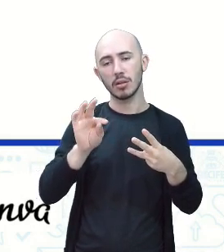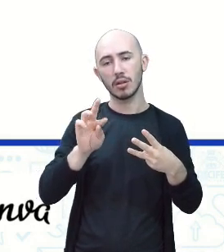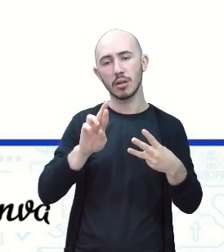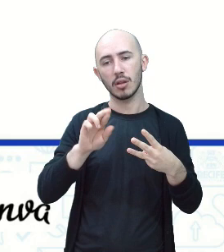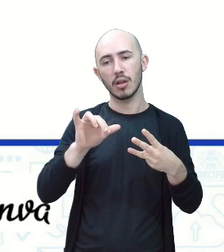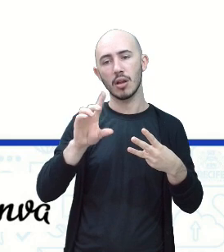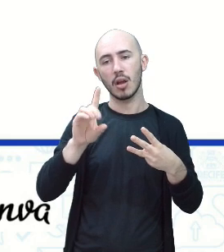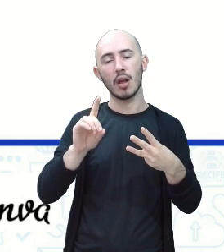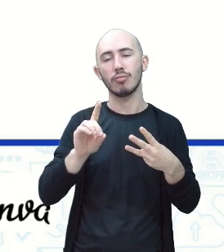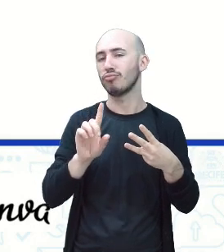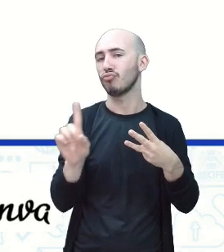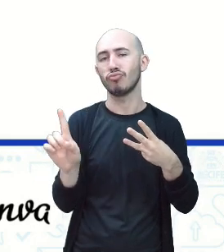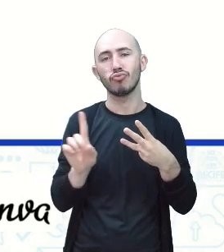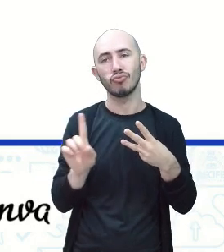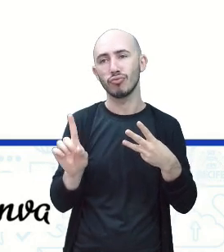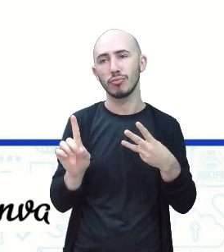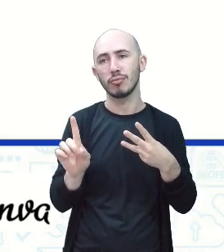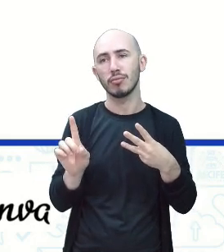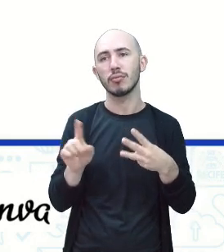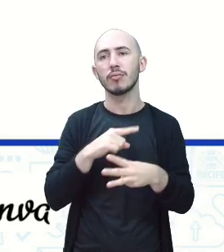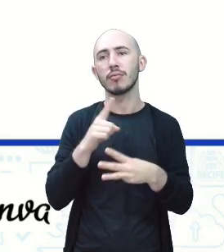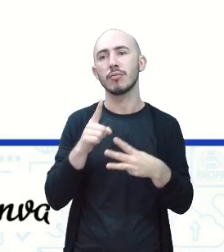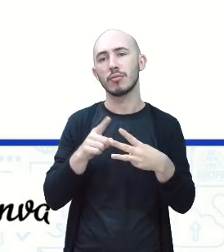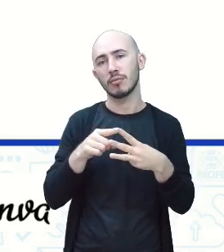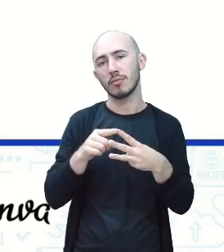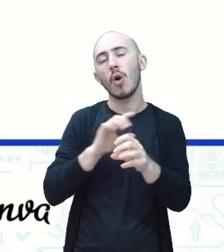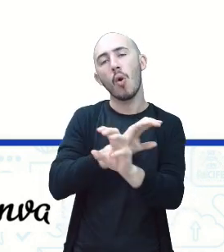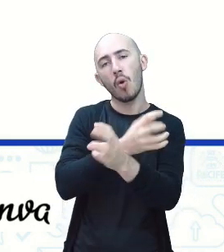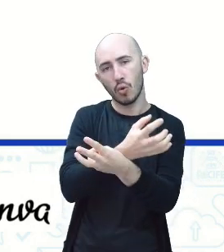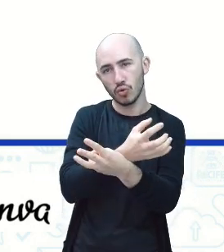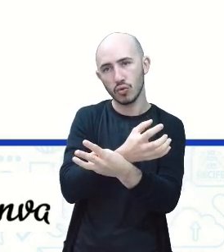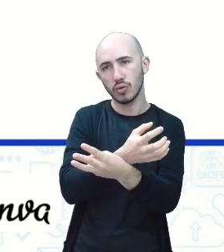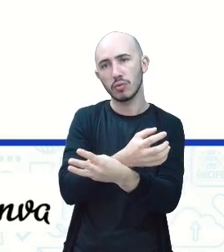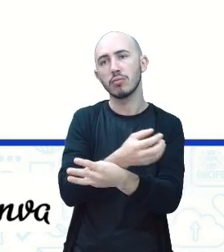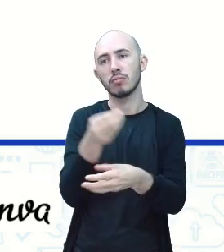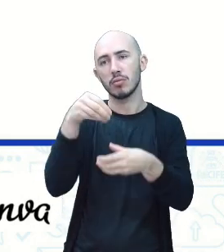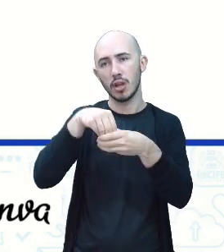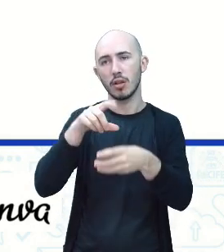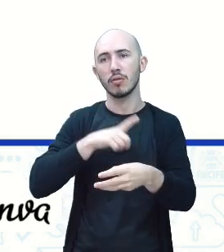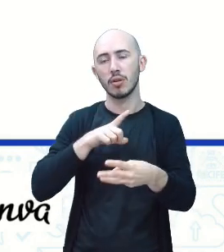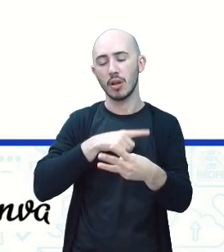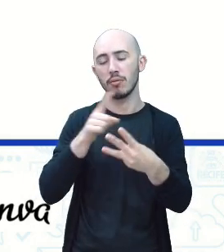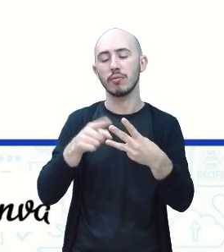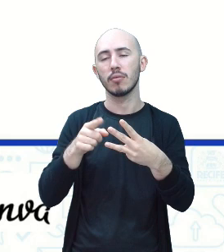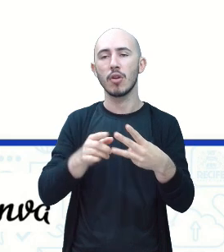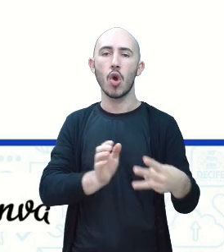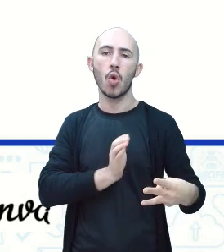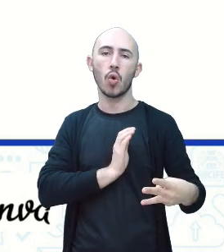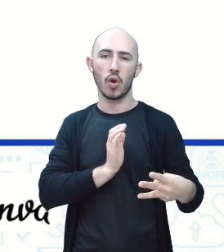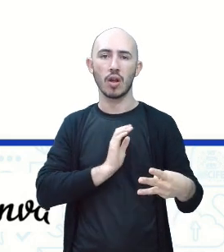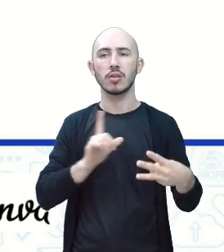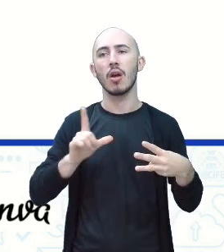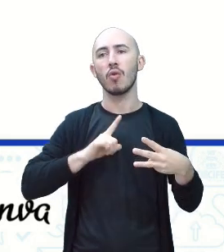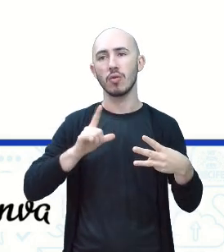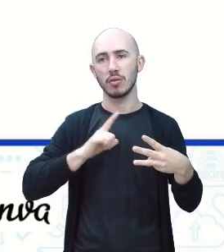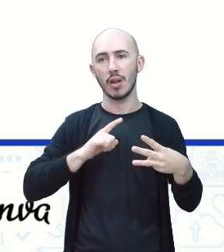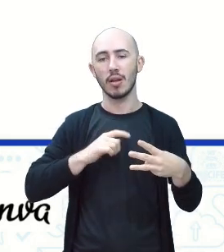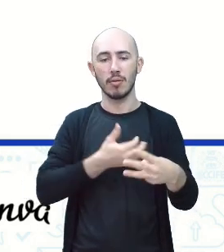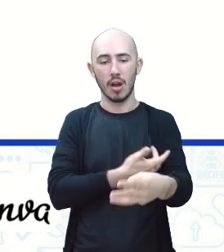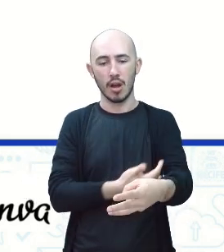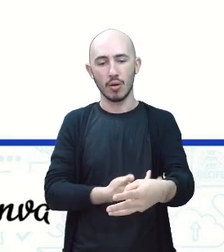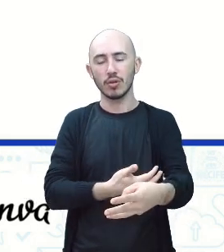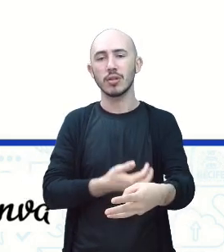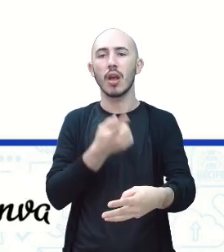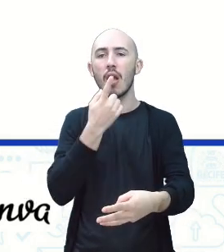nossos ossos. O estriado cardíaco no nosso coração, grande responsável para bombear o sangue,